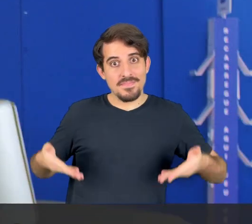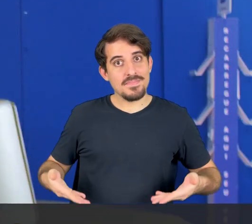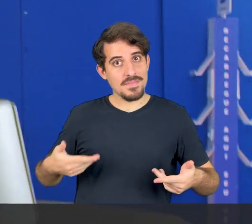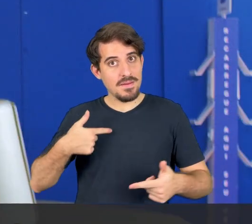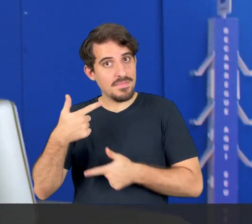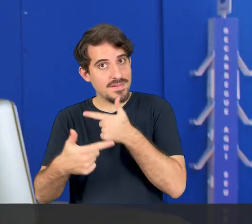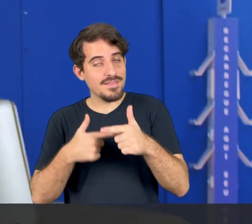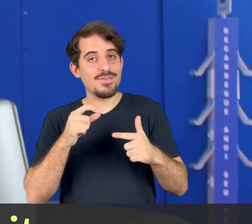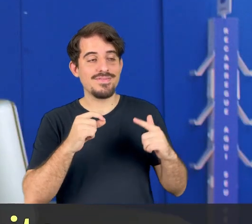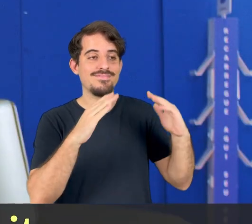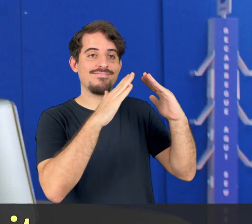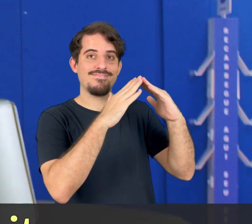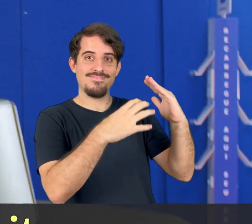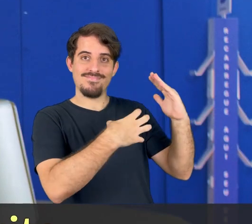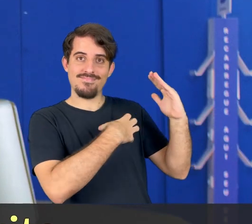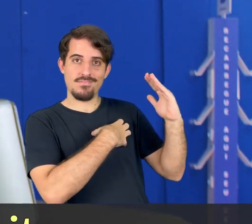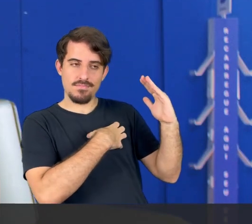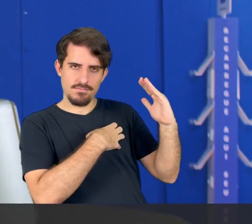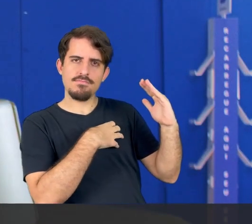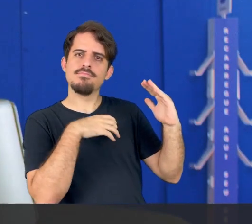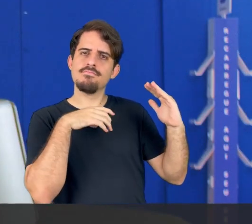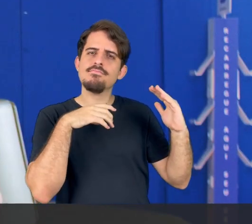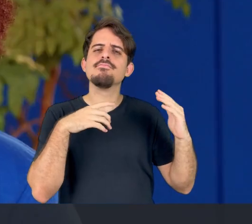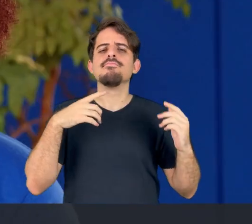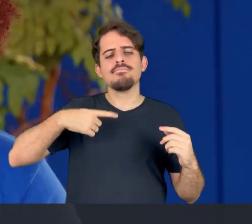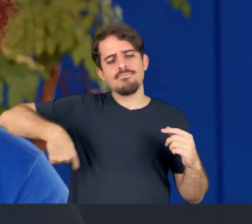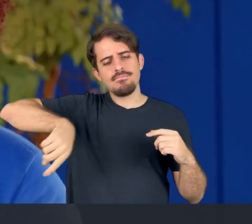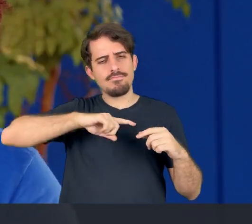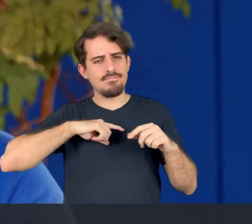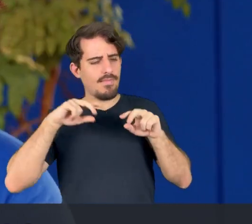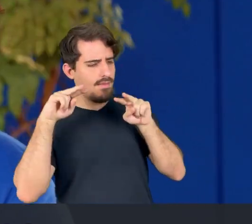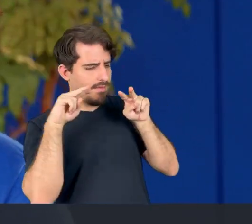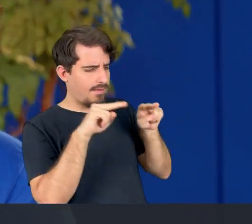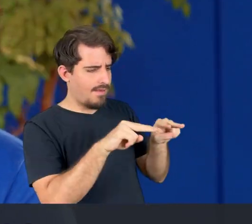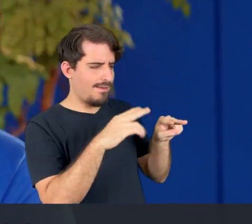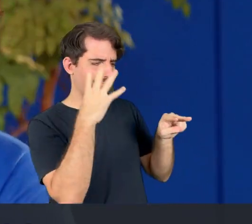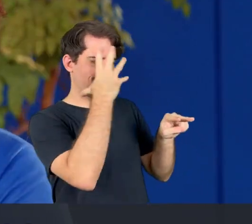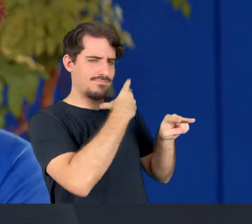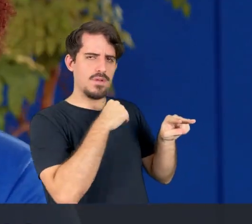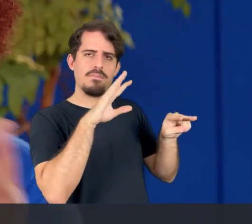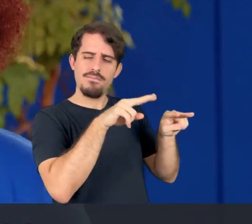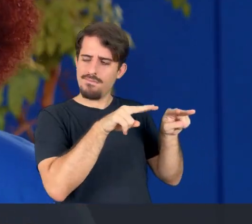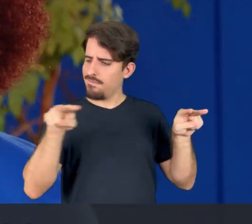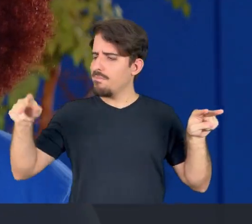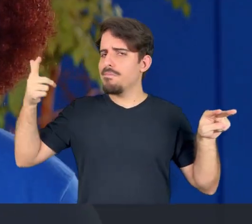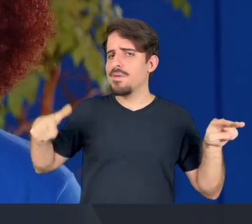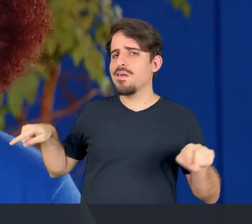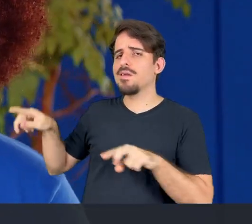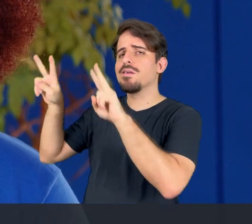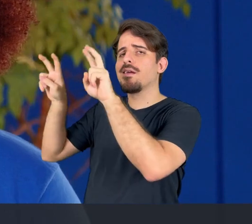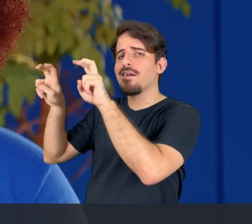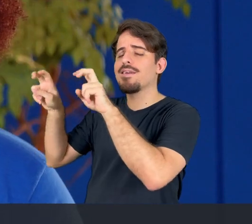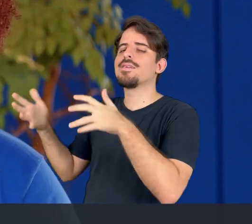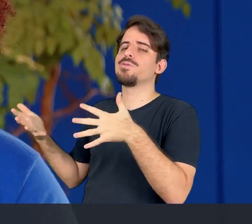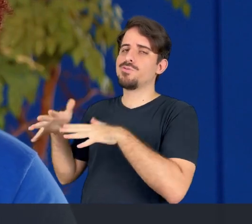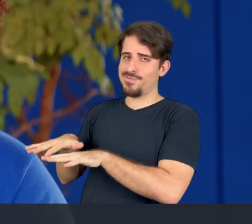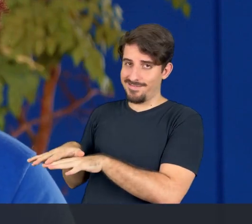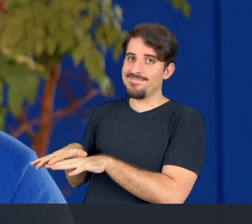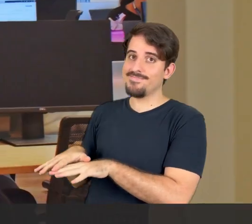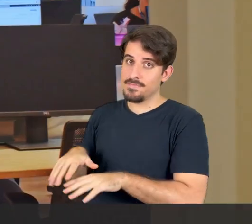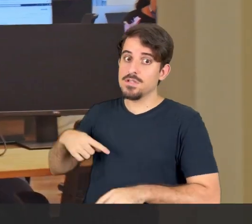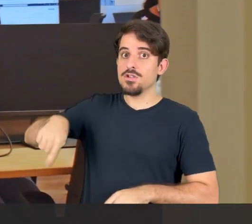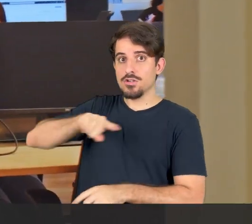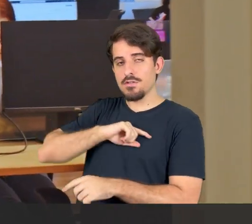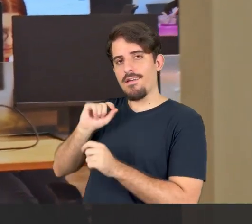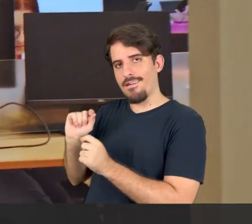A gente fez um trabalho aqui em Casas Bahia muito bonito, que foi para além apenas de uma área estar olhando para o tema de